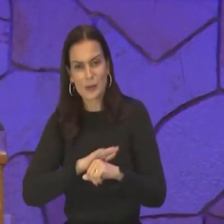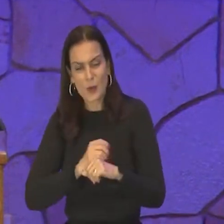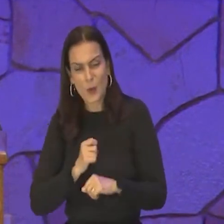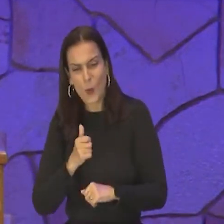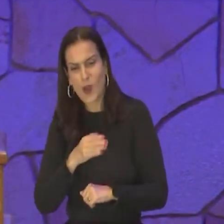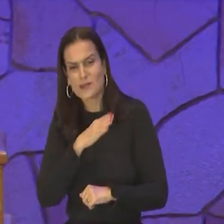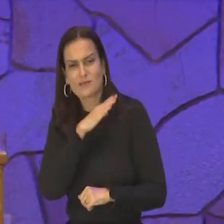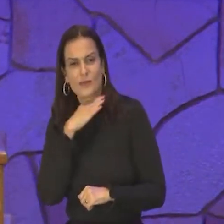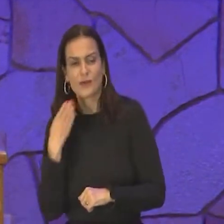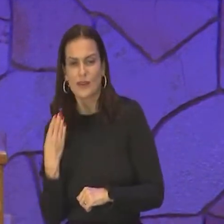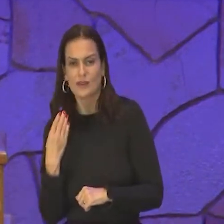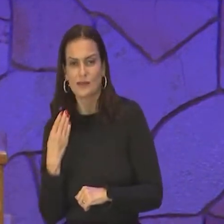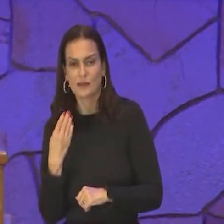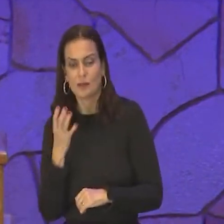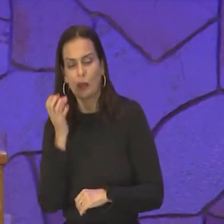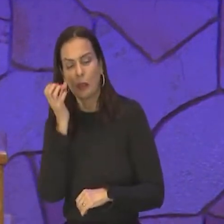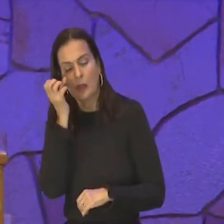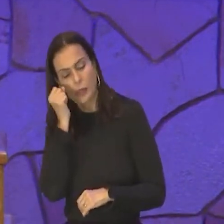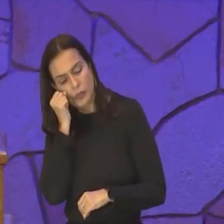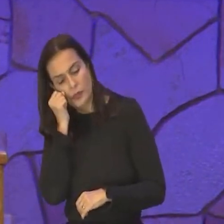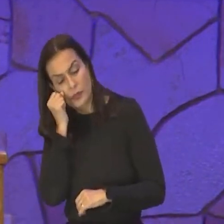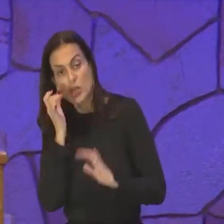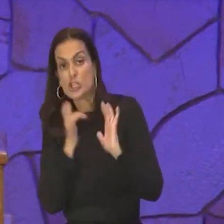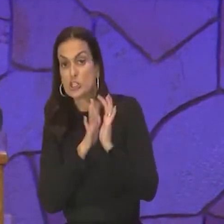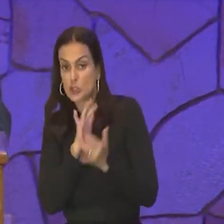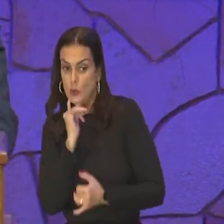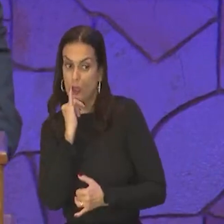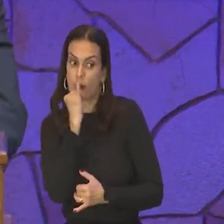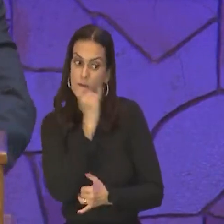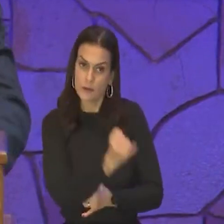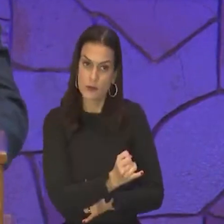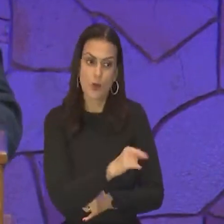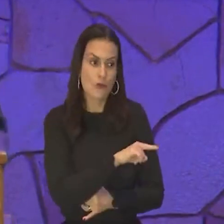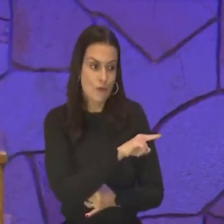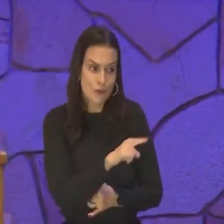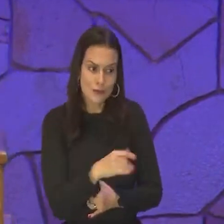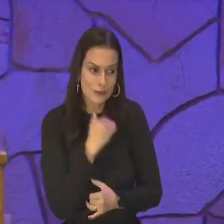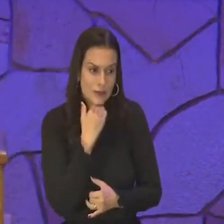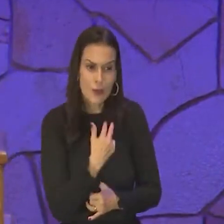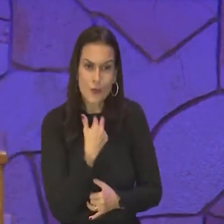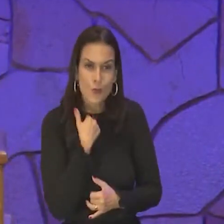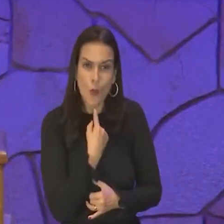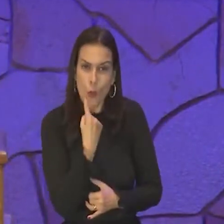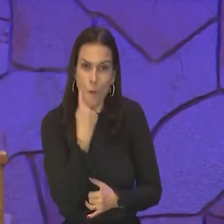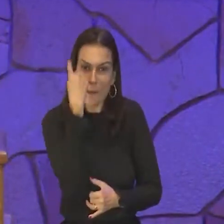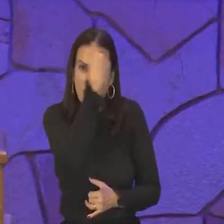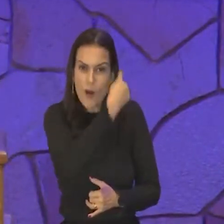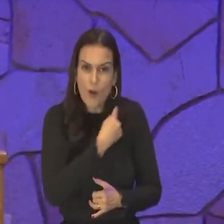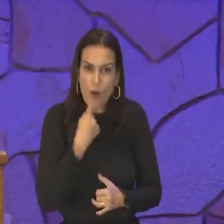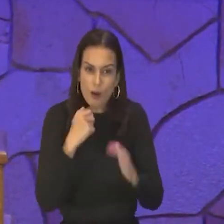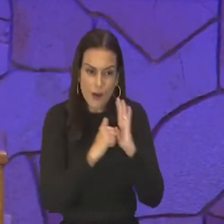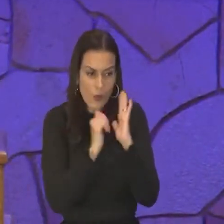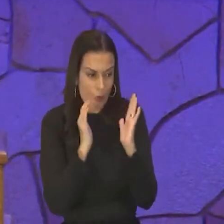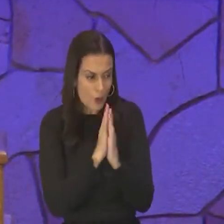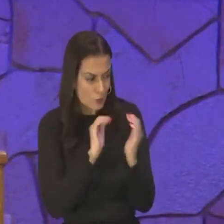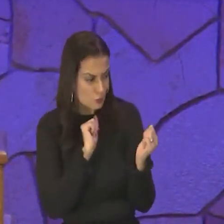morrer, e Jesus os advertiu a respeito disto: vocês não podem passar sequer uma hora